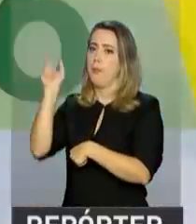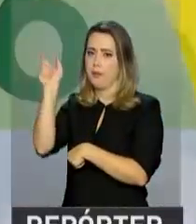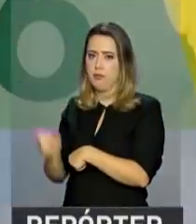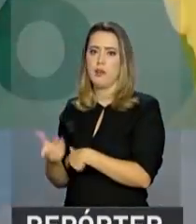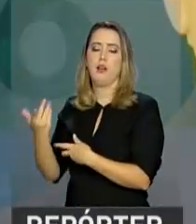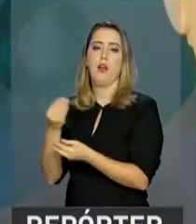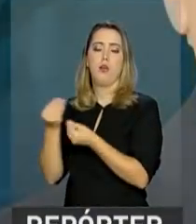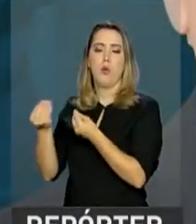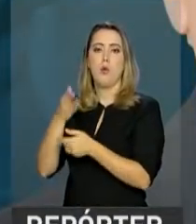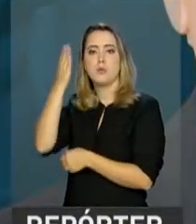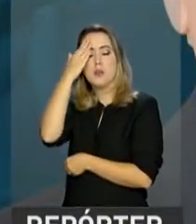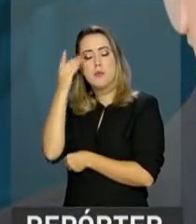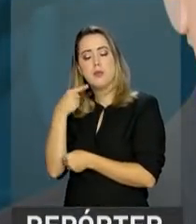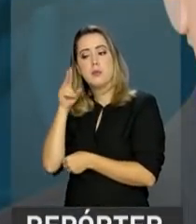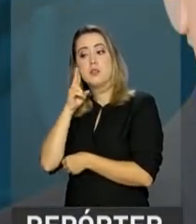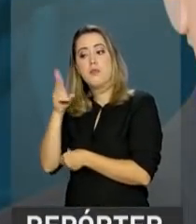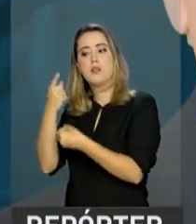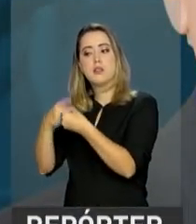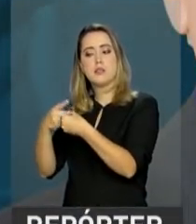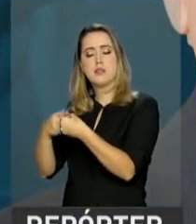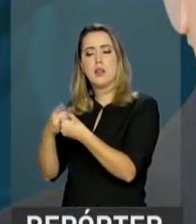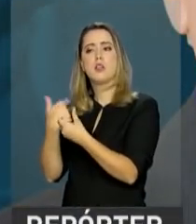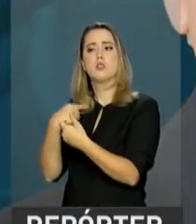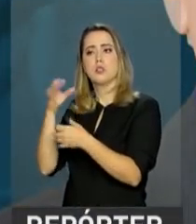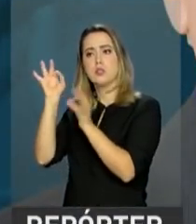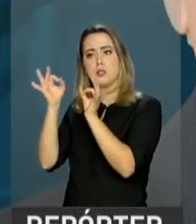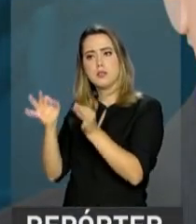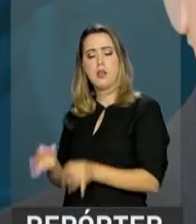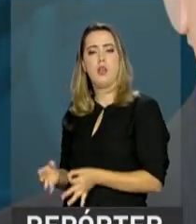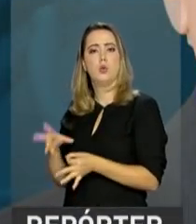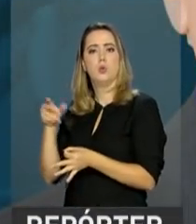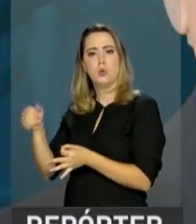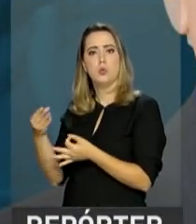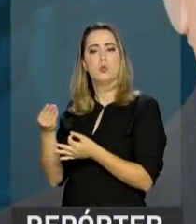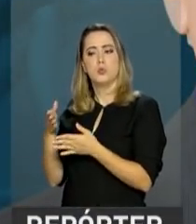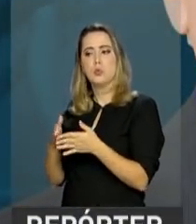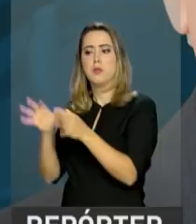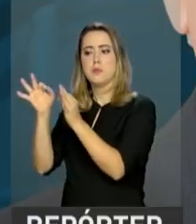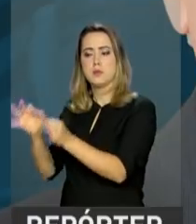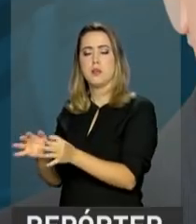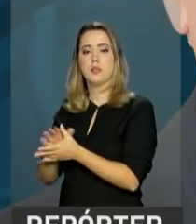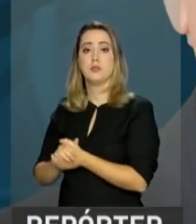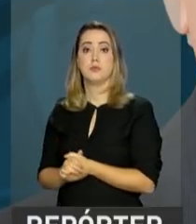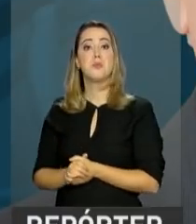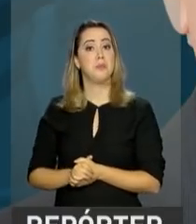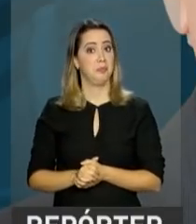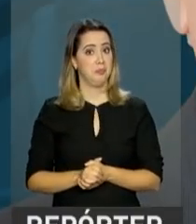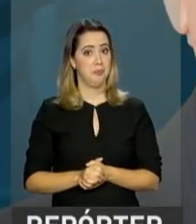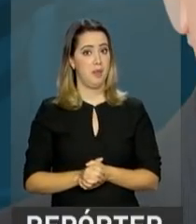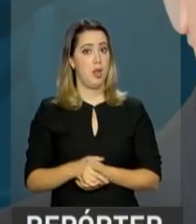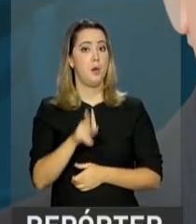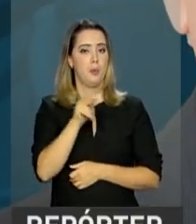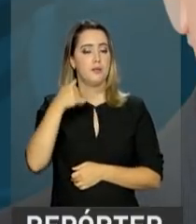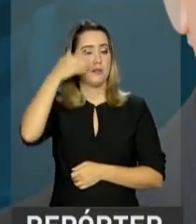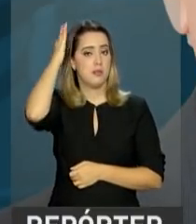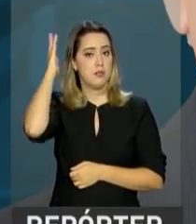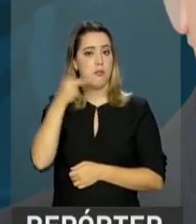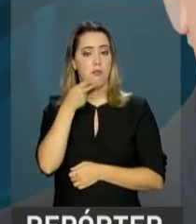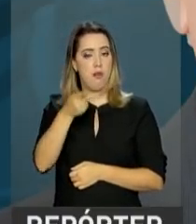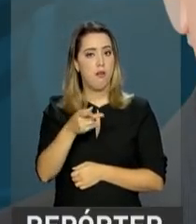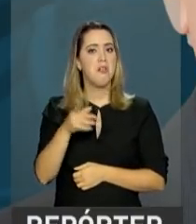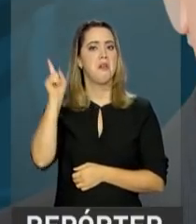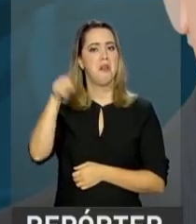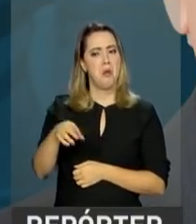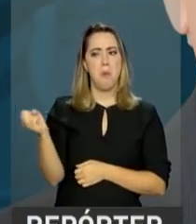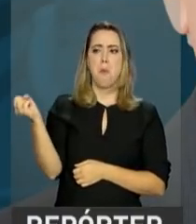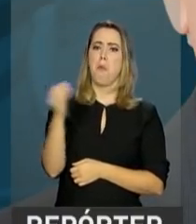pode acompanhar o que vai ter na cidade dele e se está tudo caminhando dentro do previsto essa é uma novidade muito importante ver o gabriel finazzi é aliás